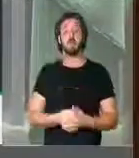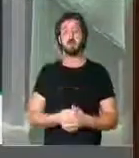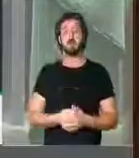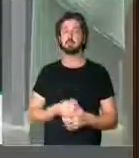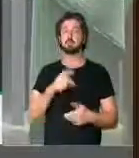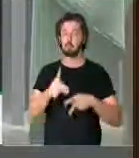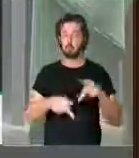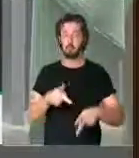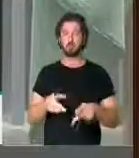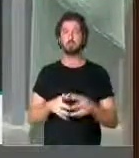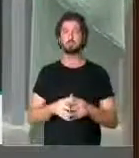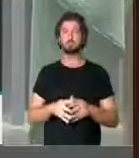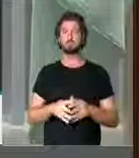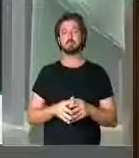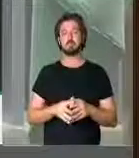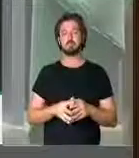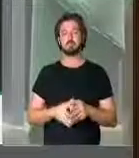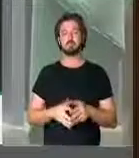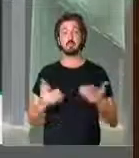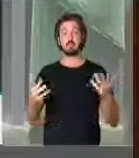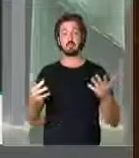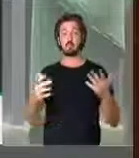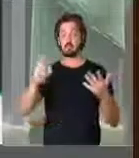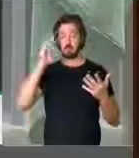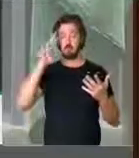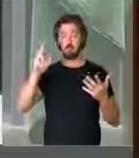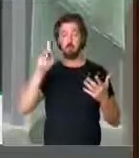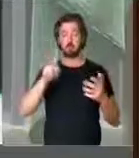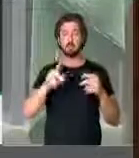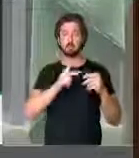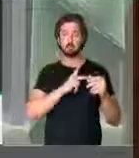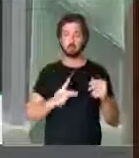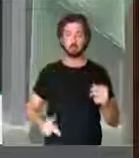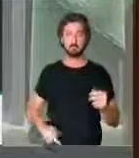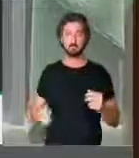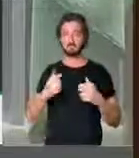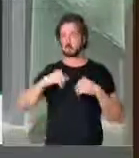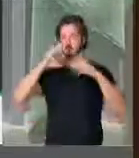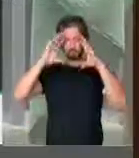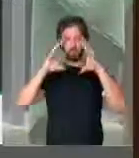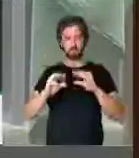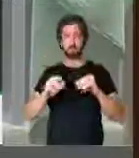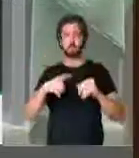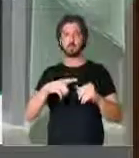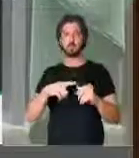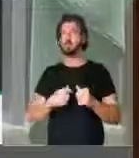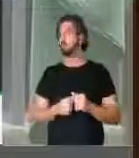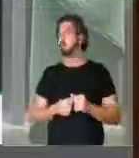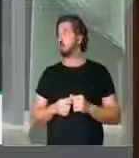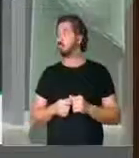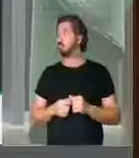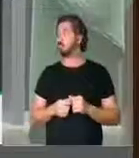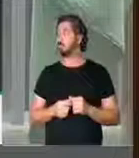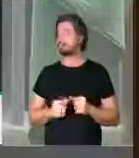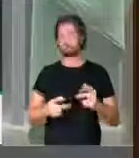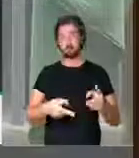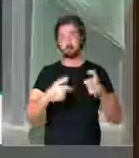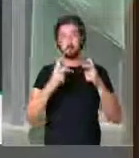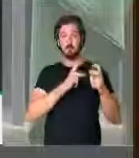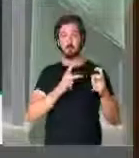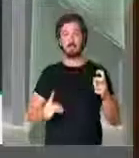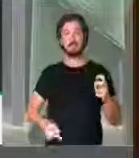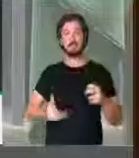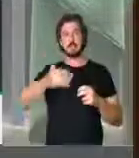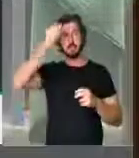nós, brasileiros. Senhor presidente, e tenha uma tranquilidade para cobrar do presidente Temer,